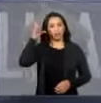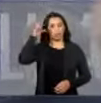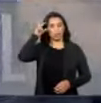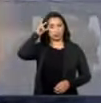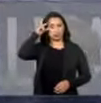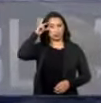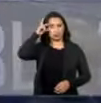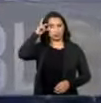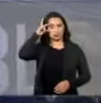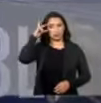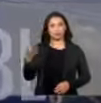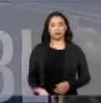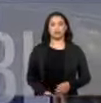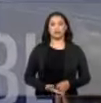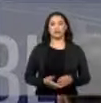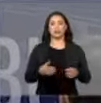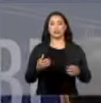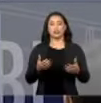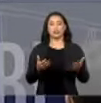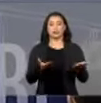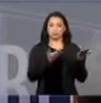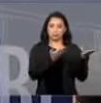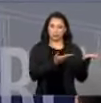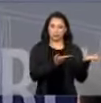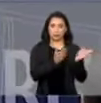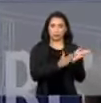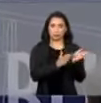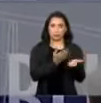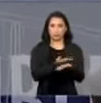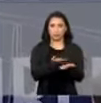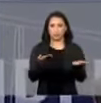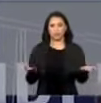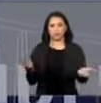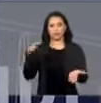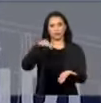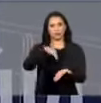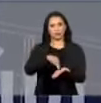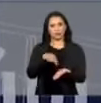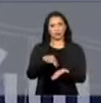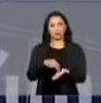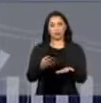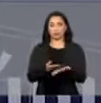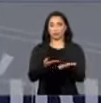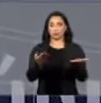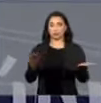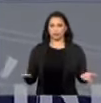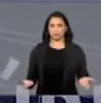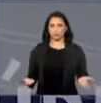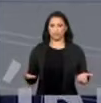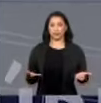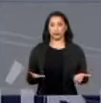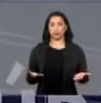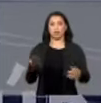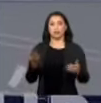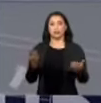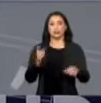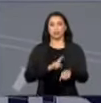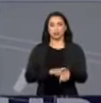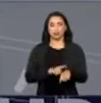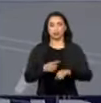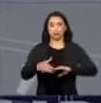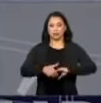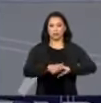minha saudação muito especial aos senhores expositores que comparecem com tanta generosidade nesta ocasião.